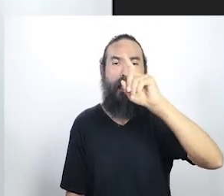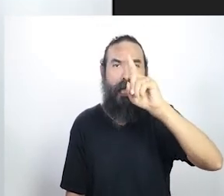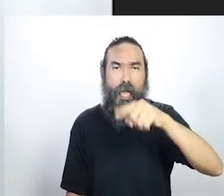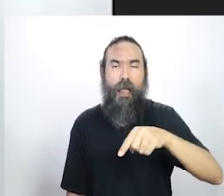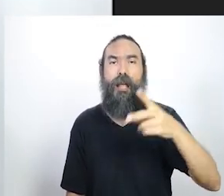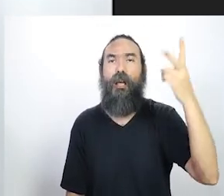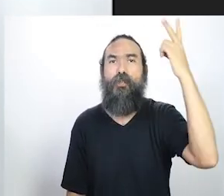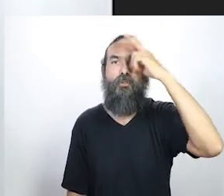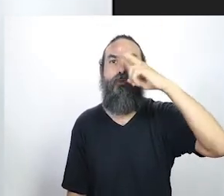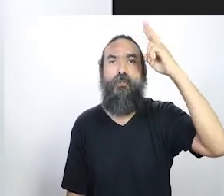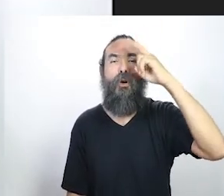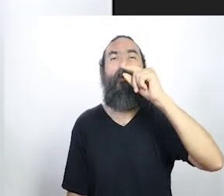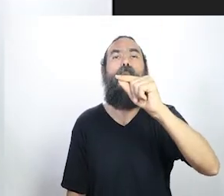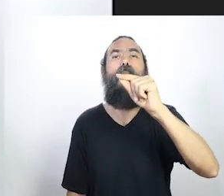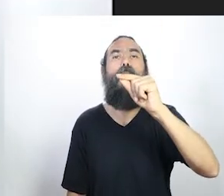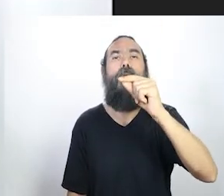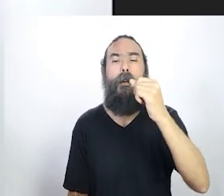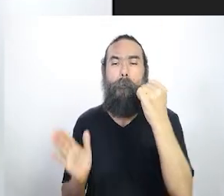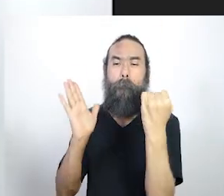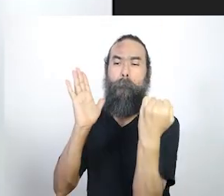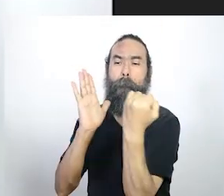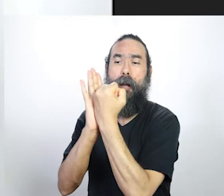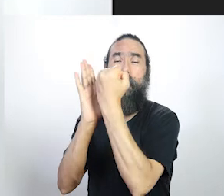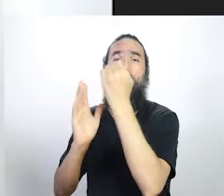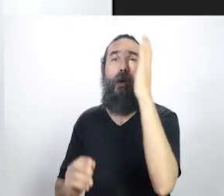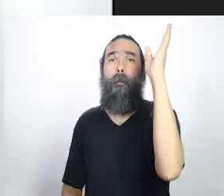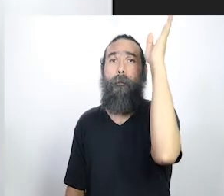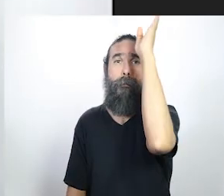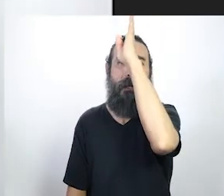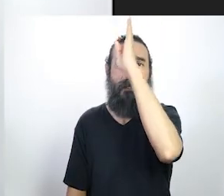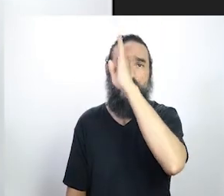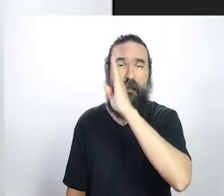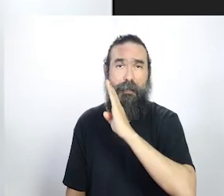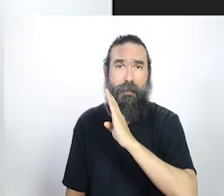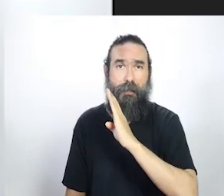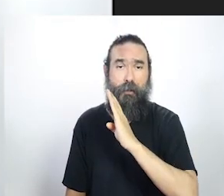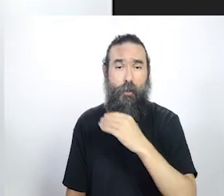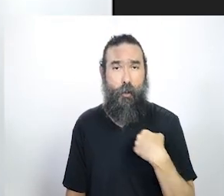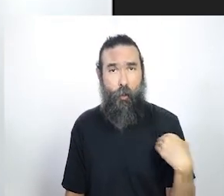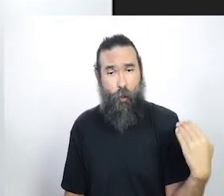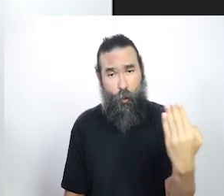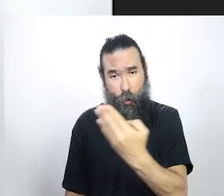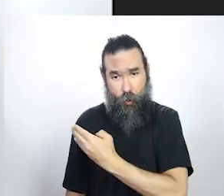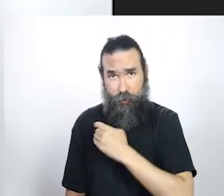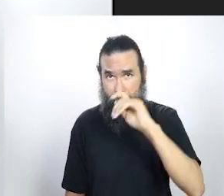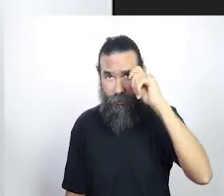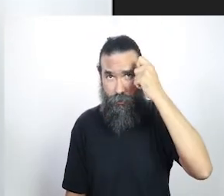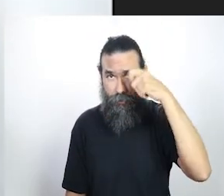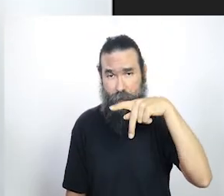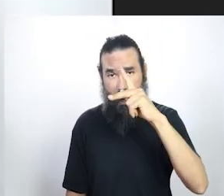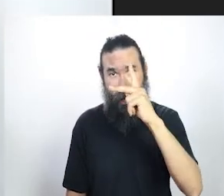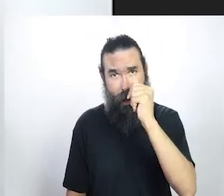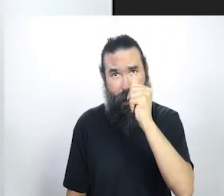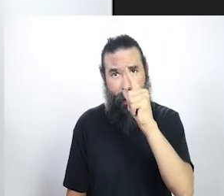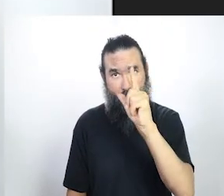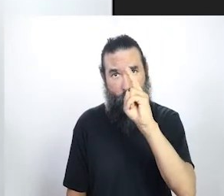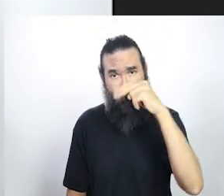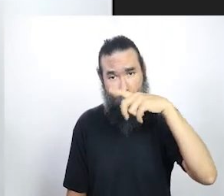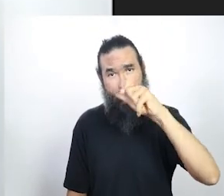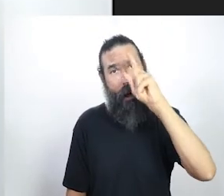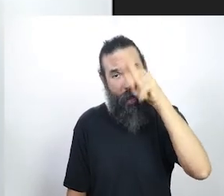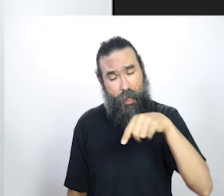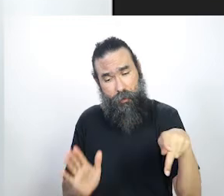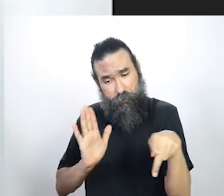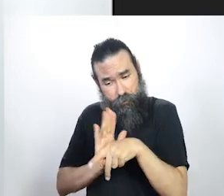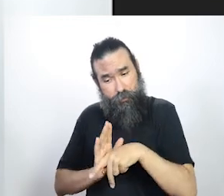desse patrimônio do Brasil. Porque a gente é pertencente dessa história, é reconhecido como um dos